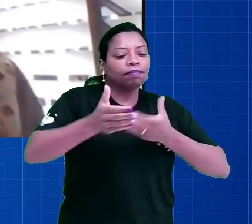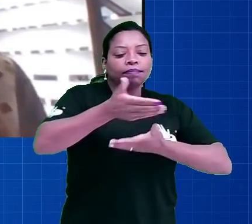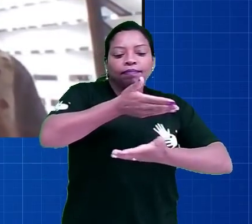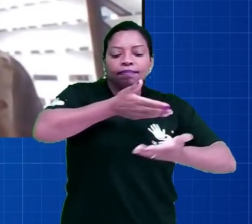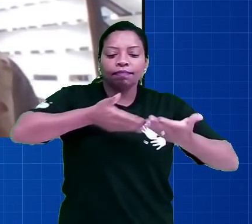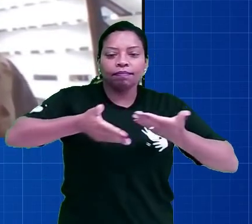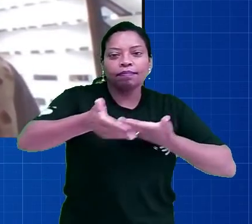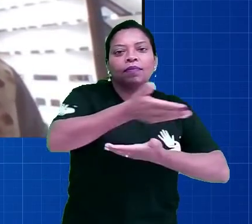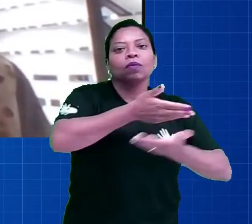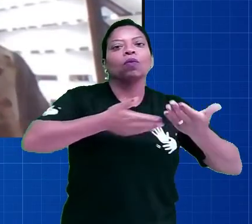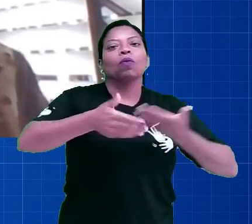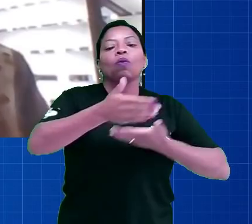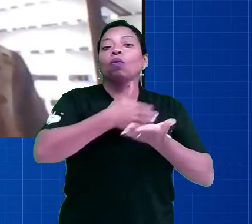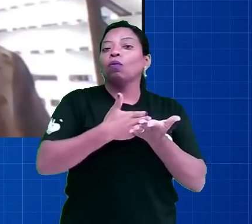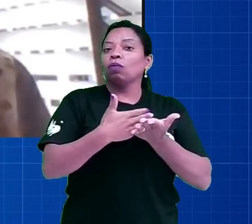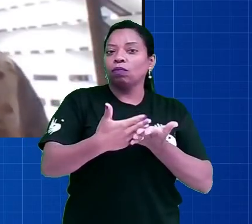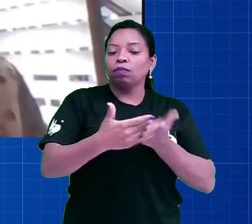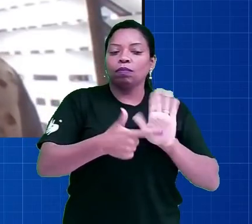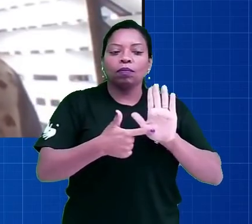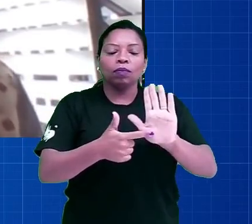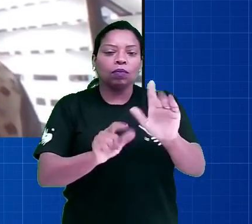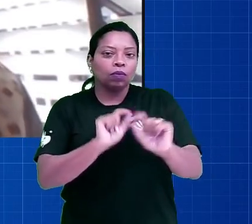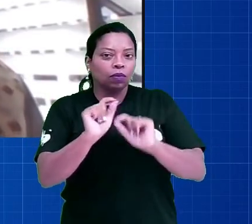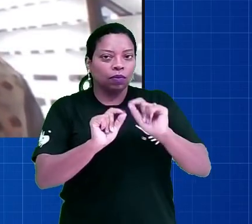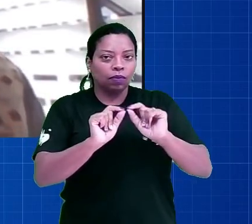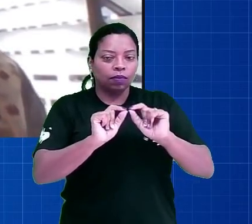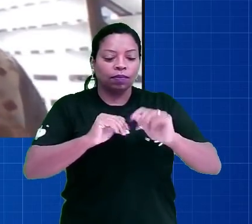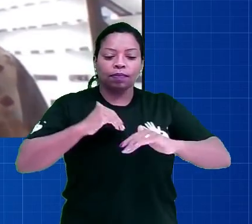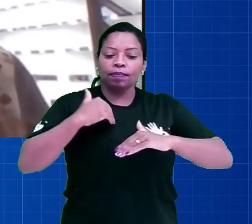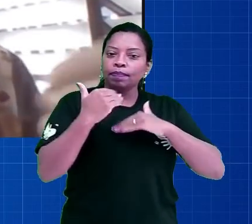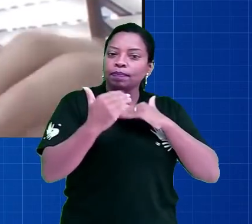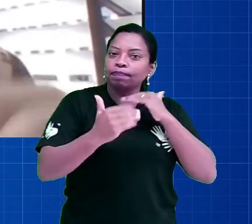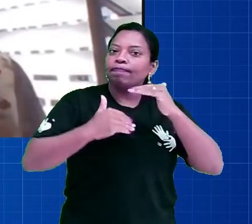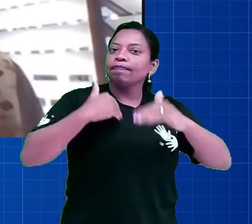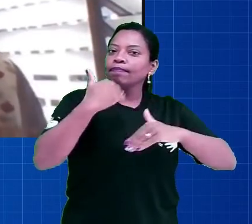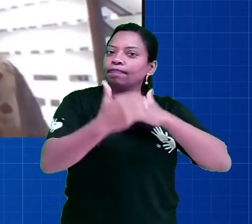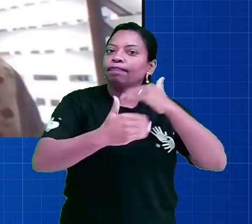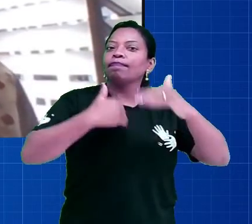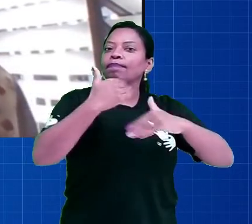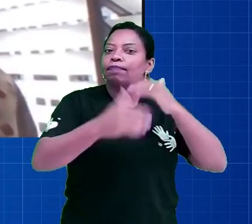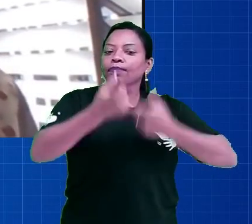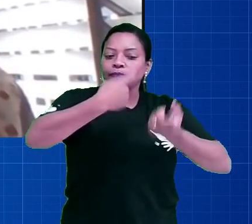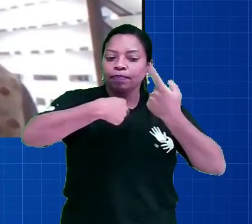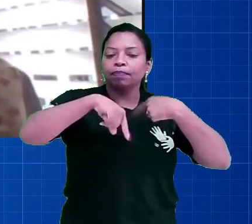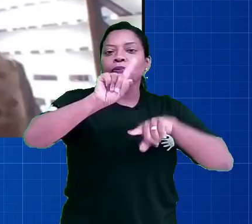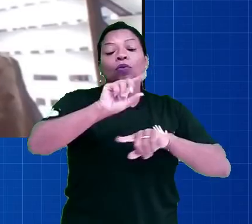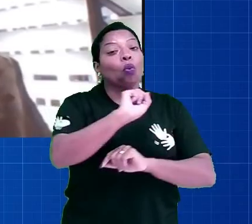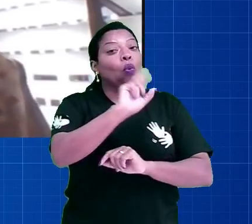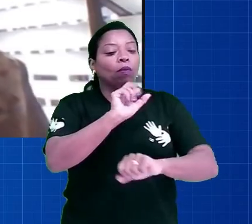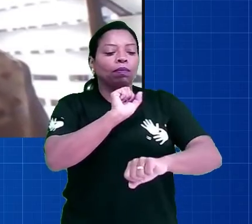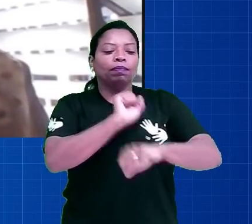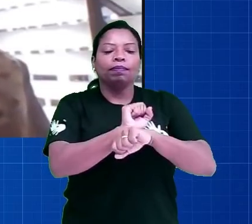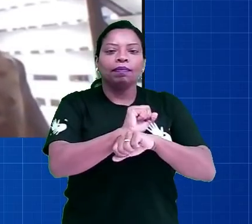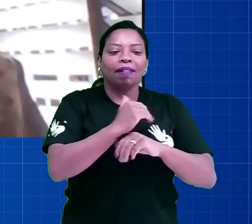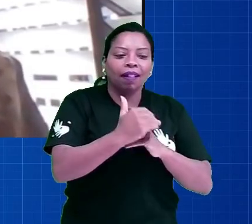né, essa comunicação, essas relações interpessoais, que vão fazer com que o processo